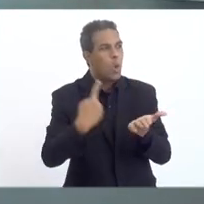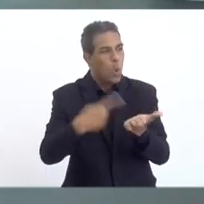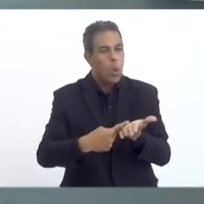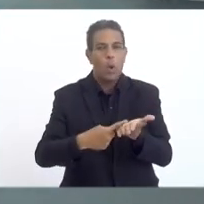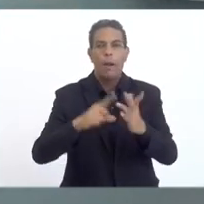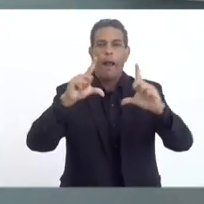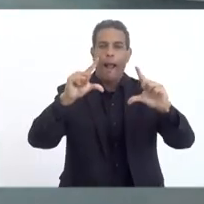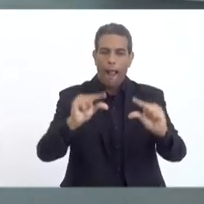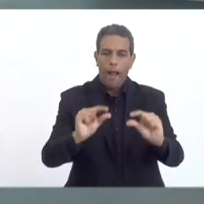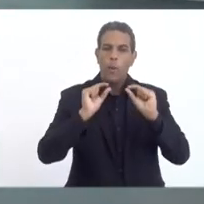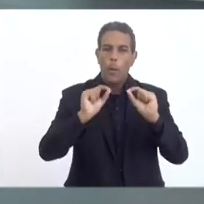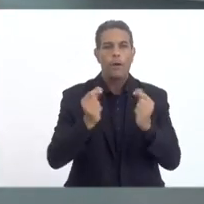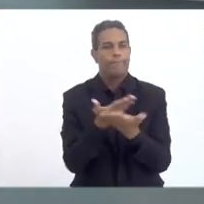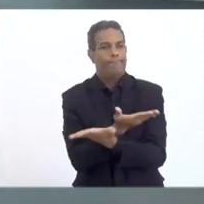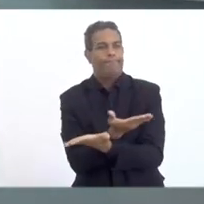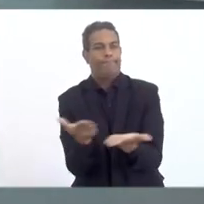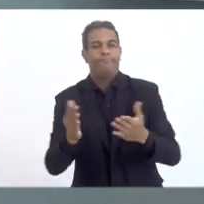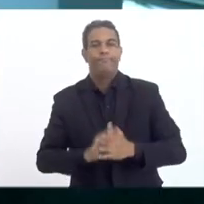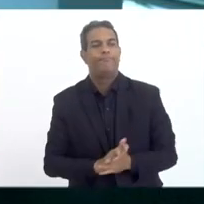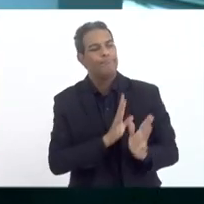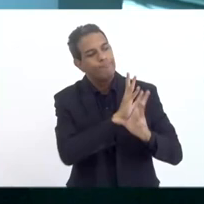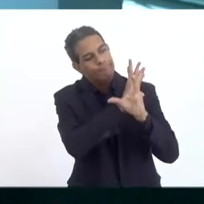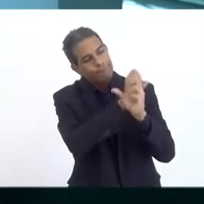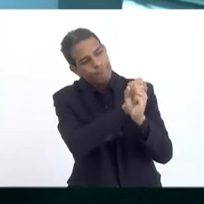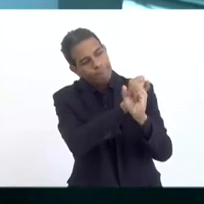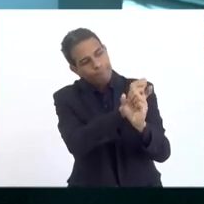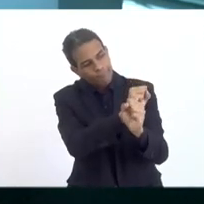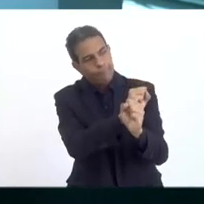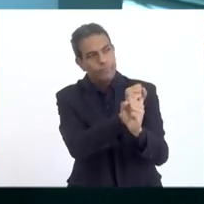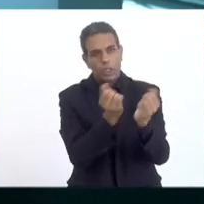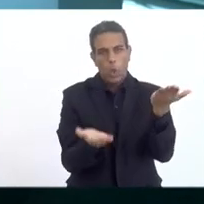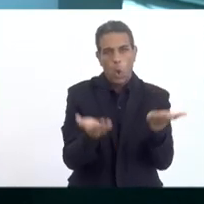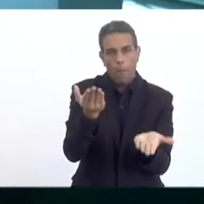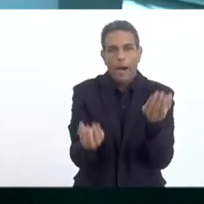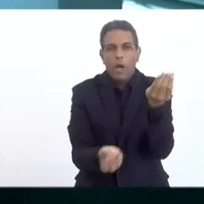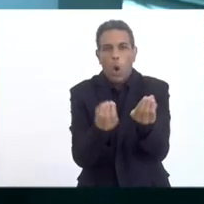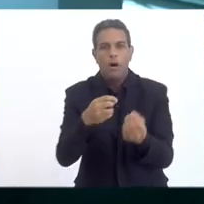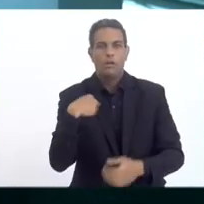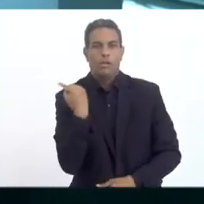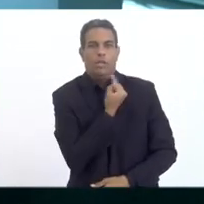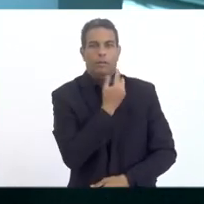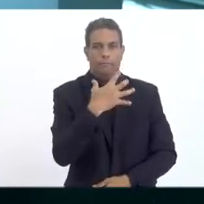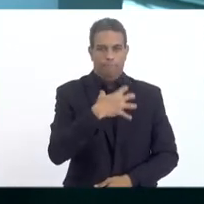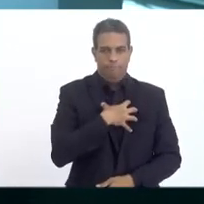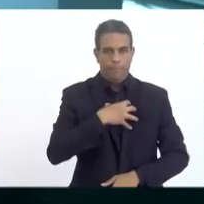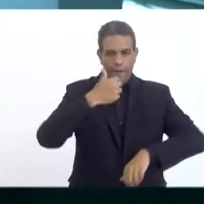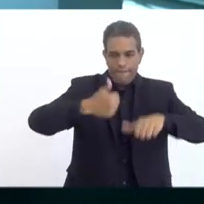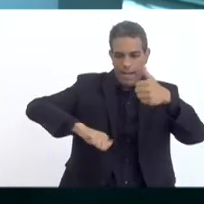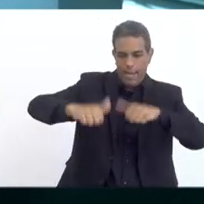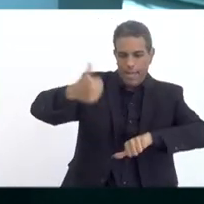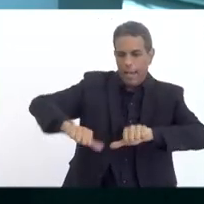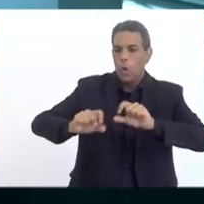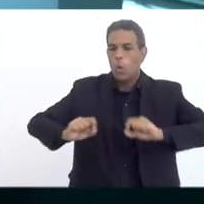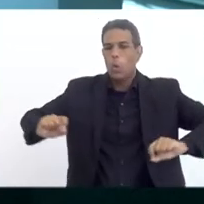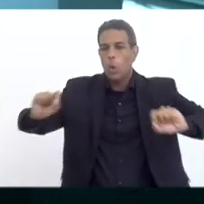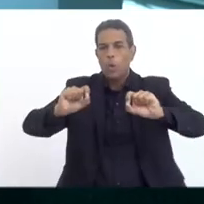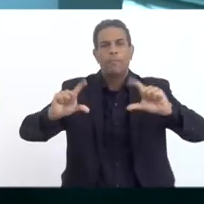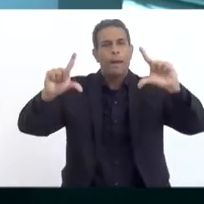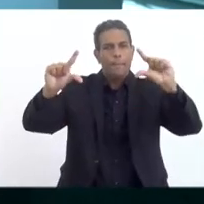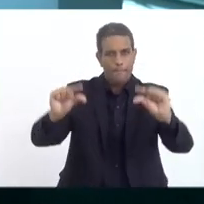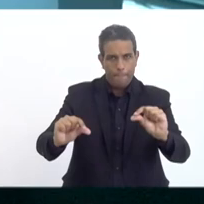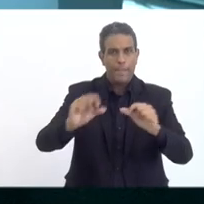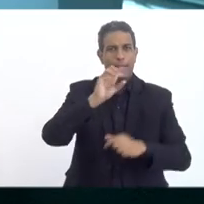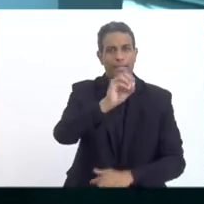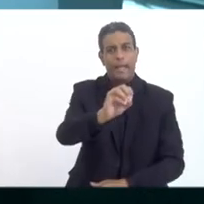muito baixo, senhores. O cálculo estimado, segundo as nossas avaliações, é inferior a